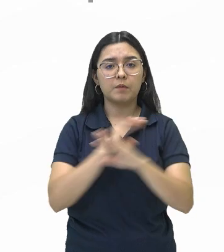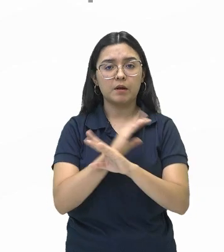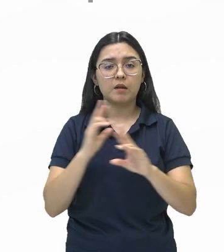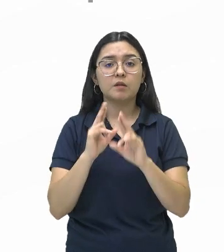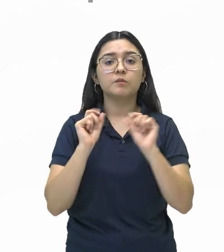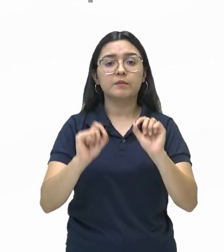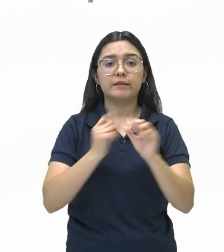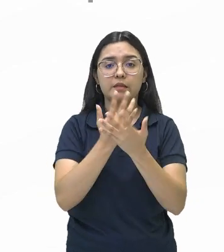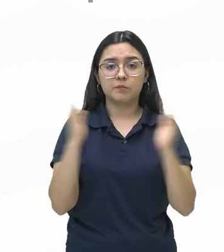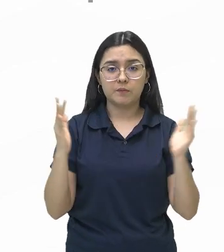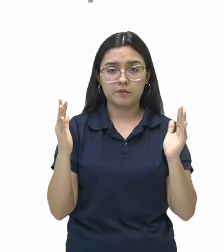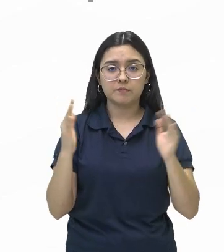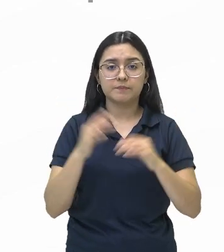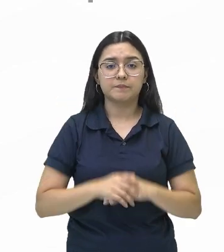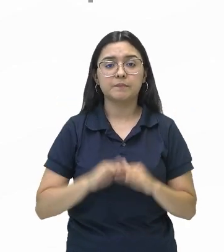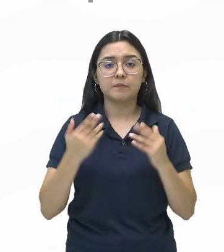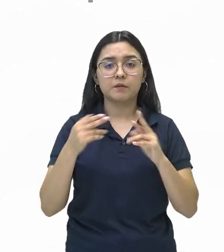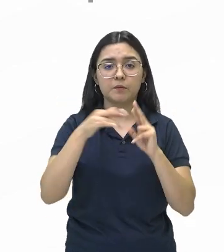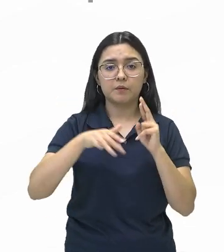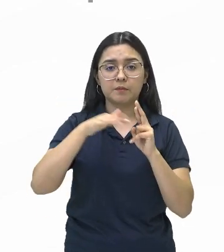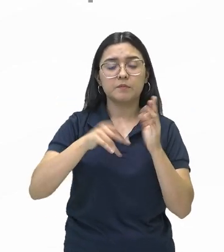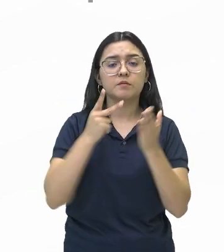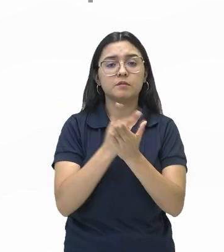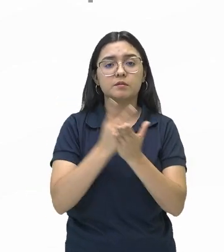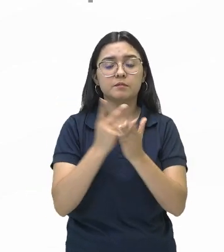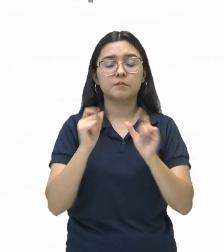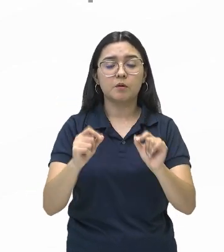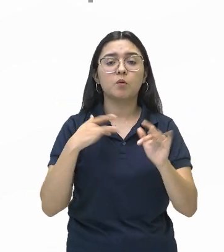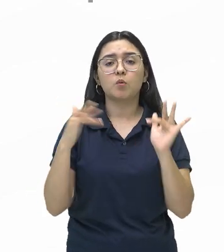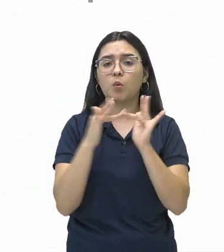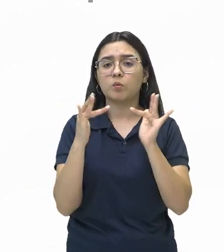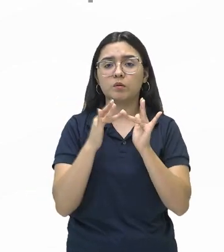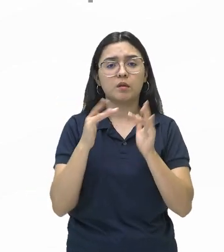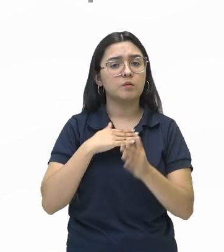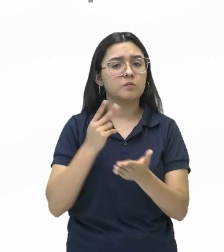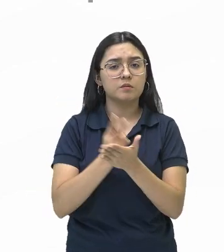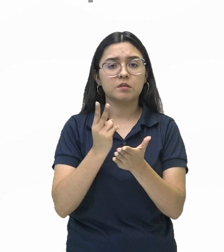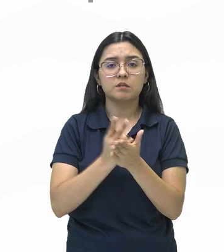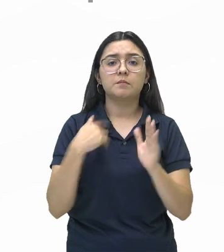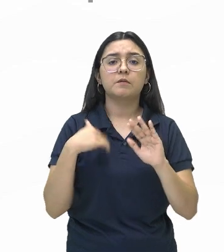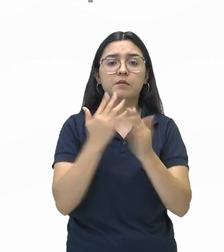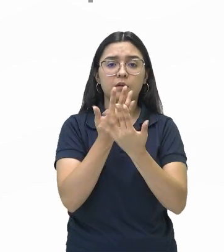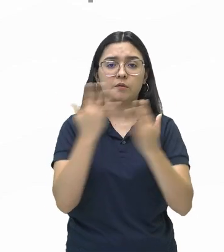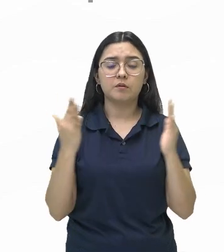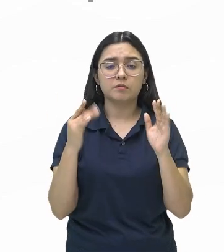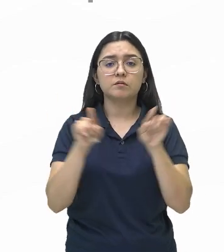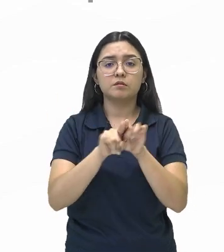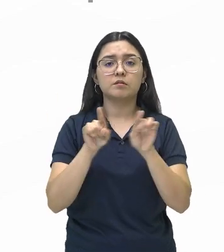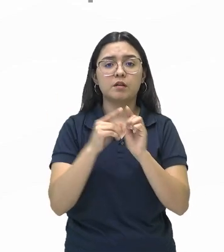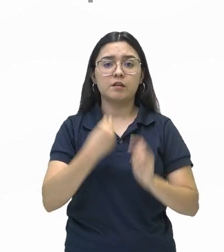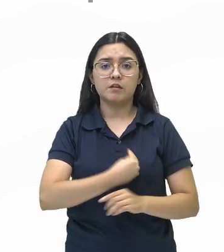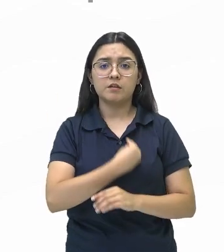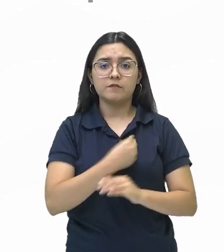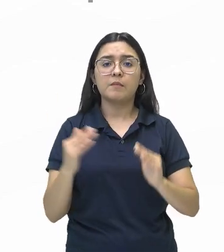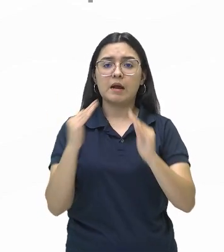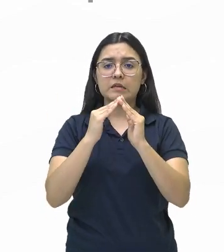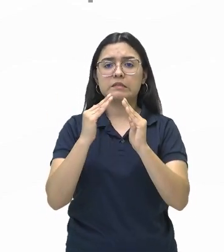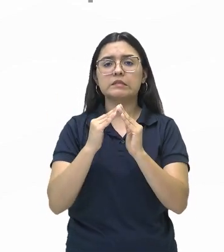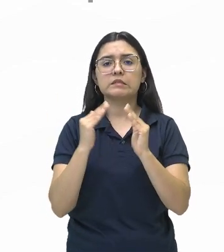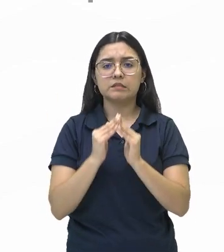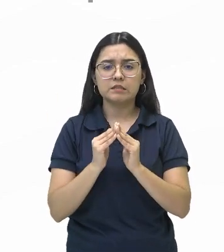verdade? Então, o ribeirinho, o contato dele é direto com a natureza. Ele vive numa casinha lá no meio